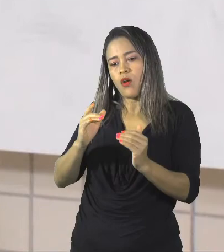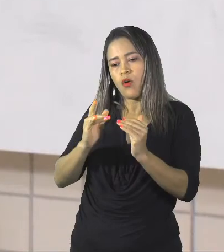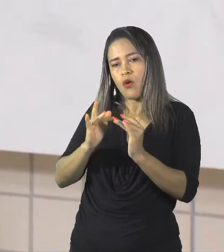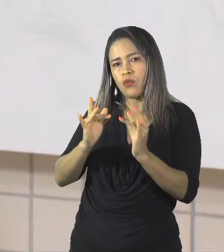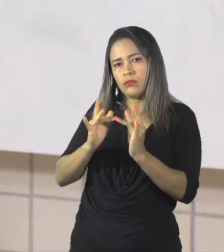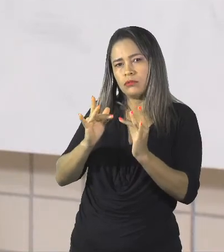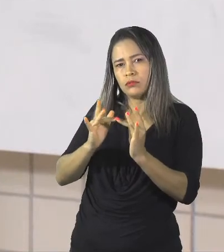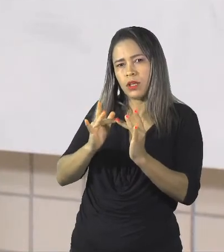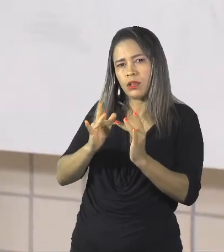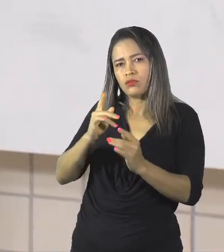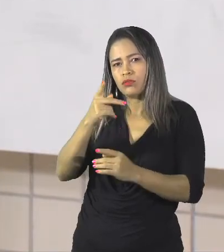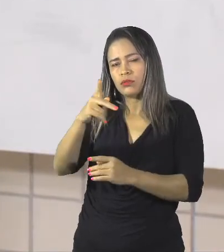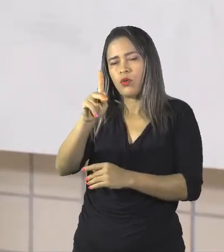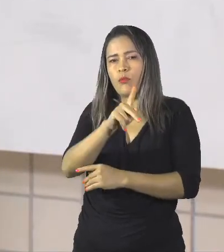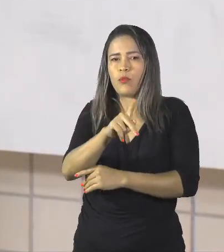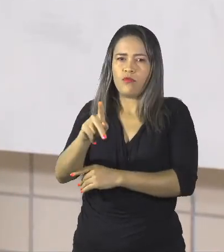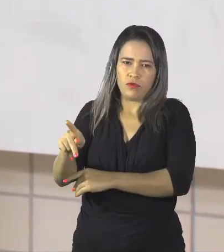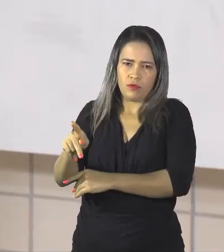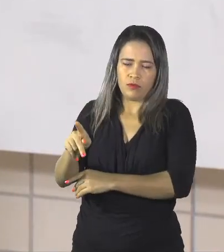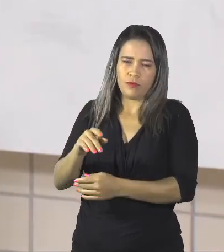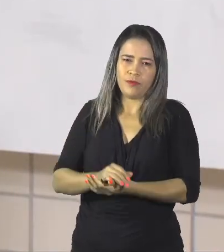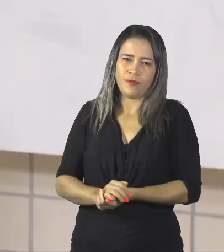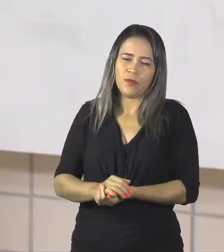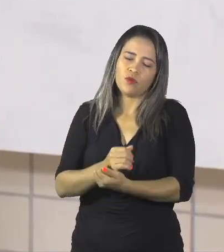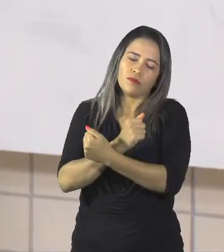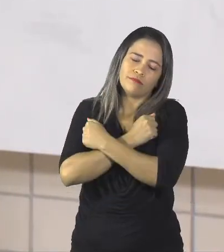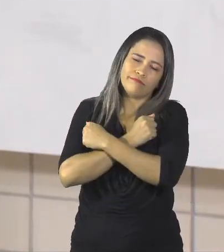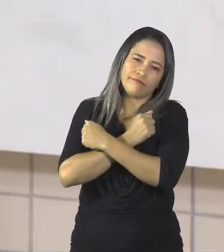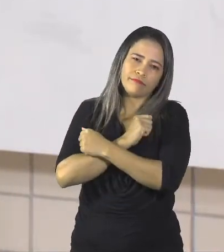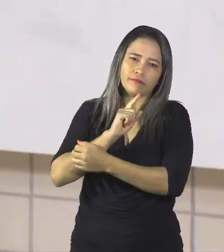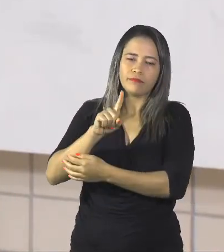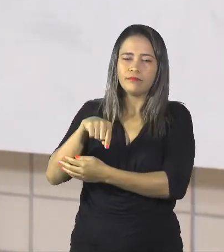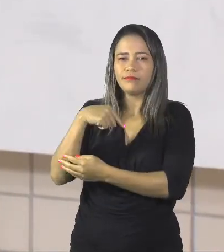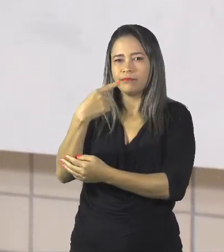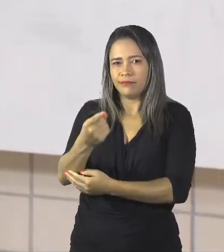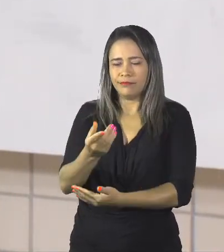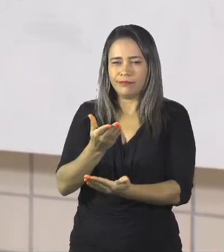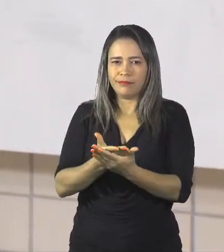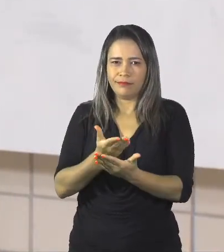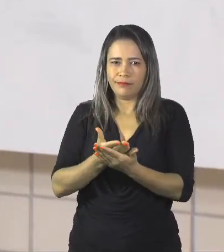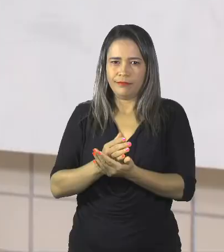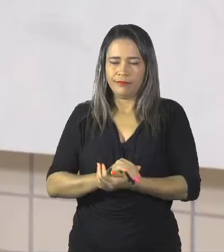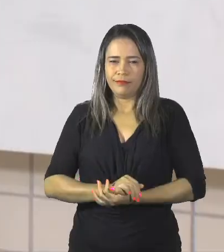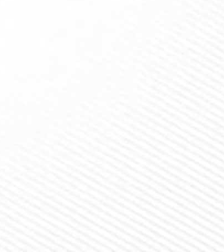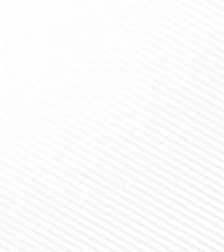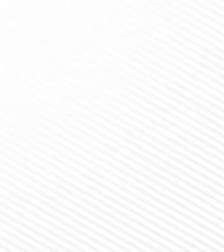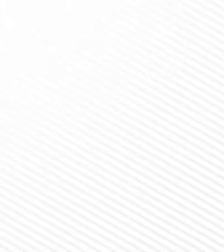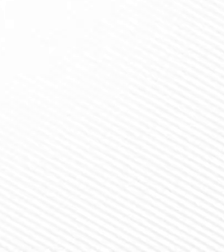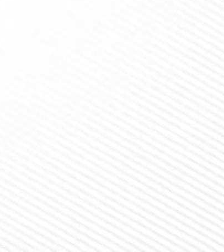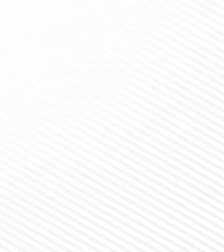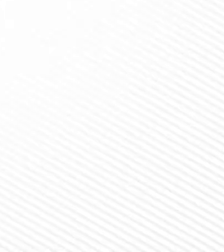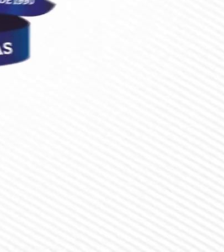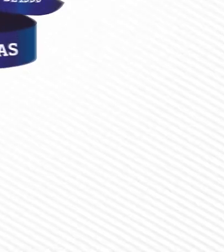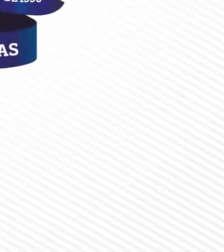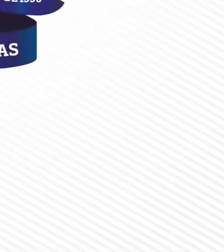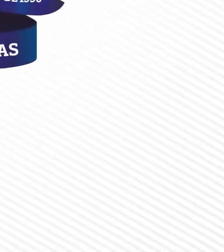com os seus professores. Um grande abraço e até a nossa próxima aula.